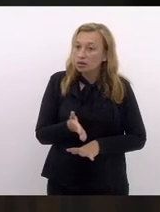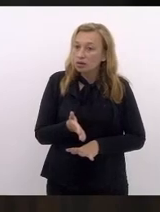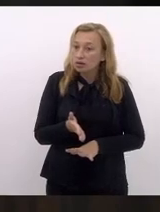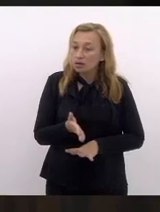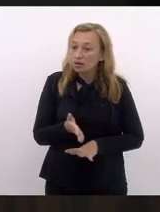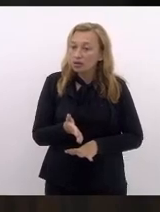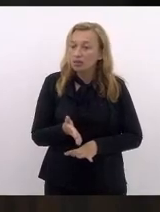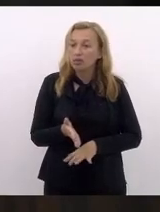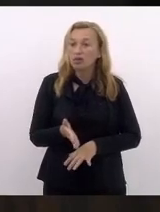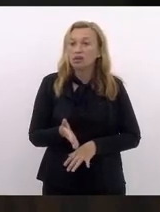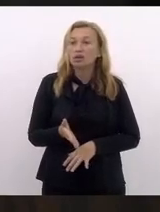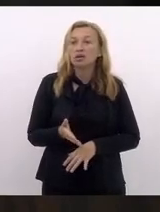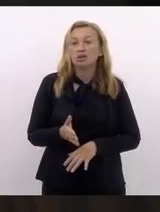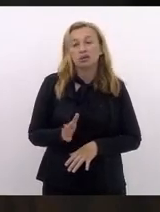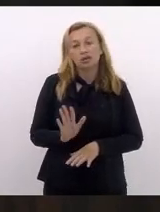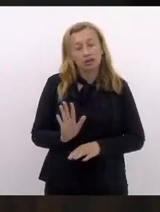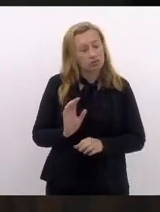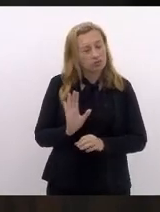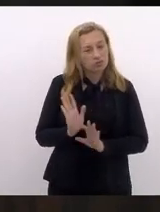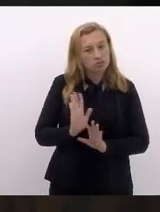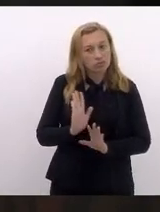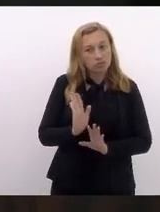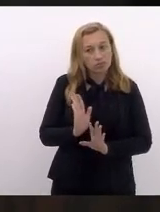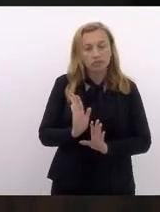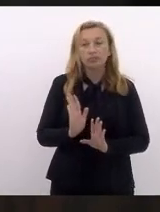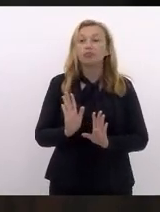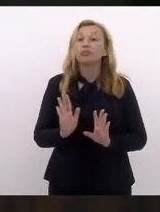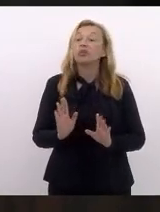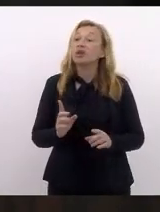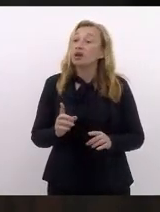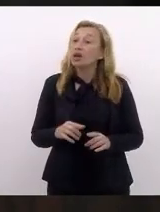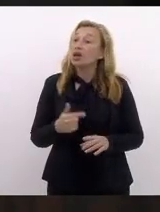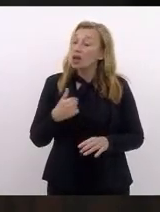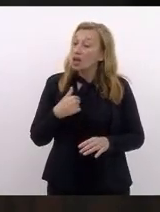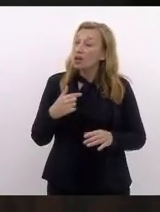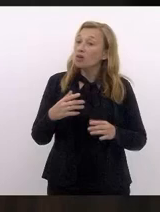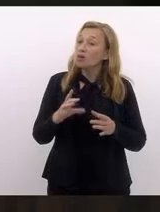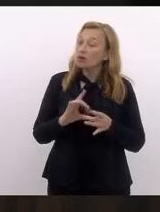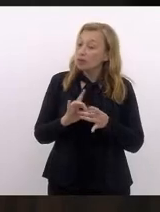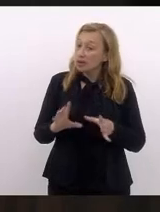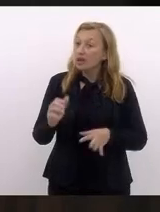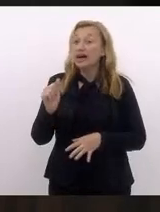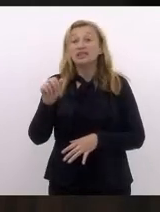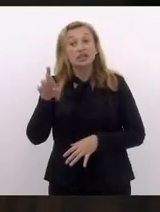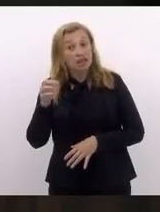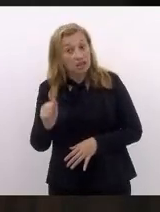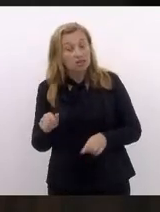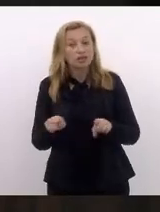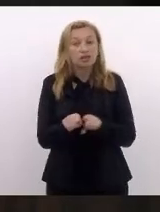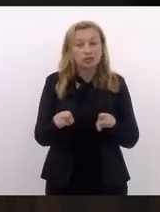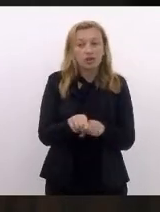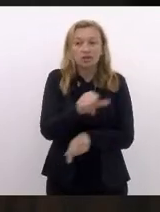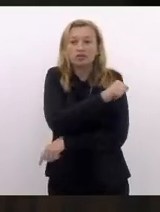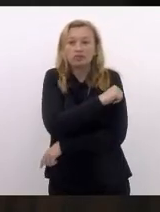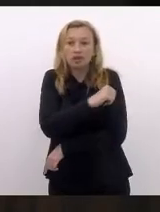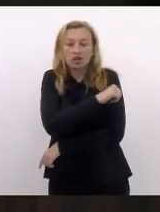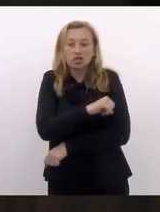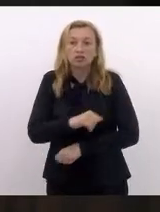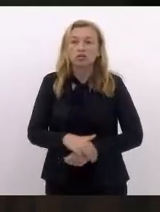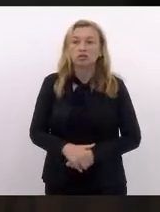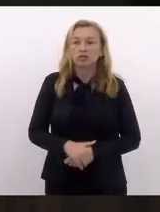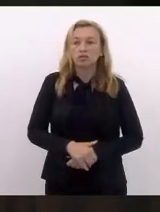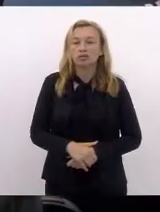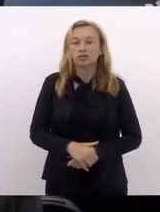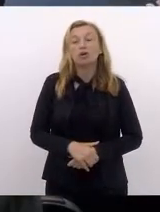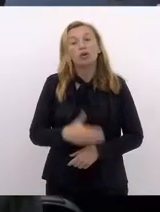e não não não é porque se autorize a Adriana e a crise da enfermeira Rejane a